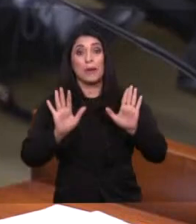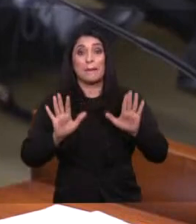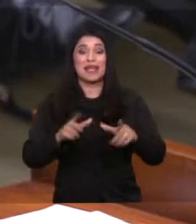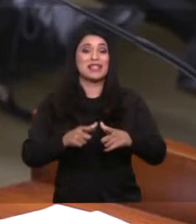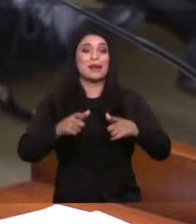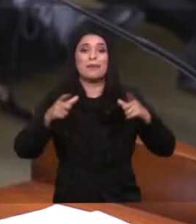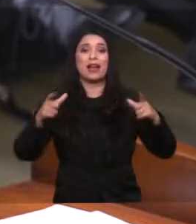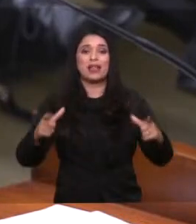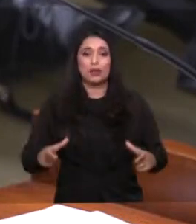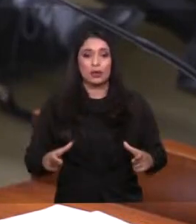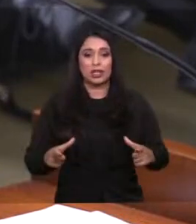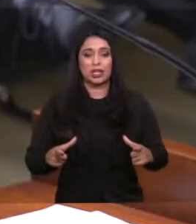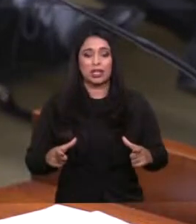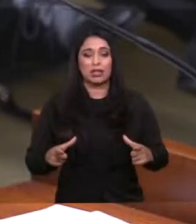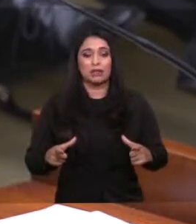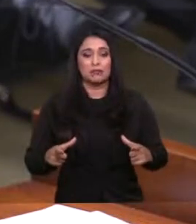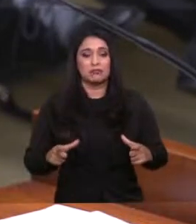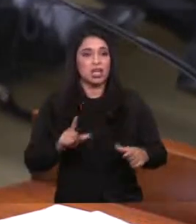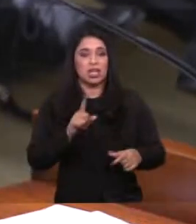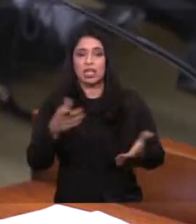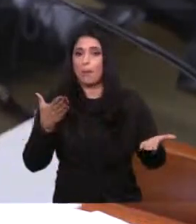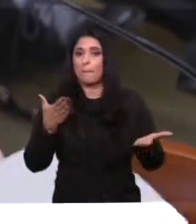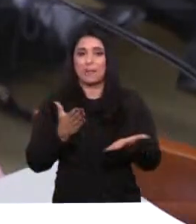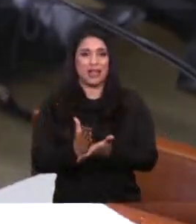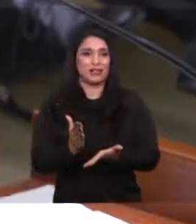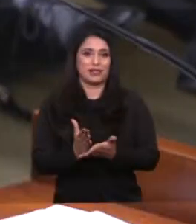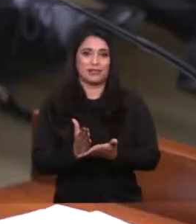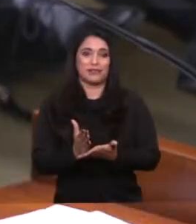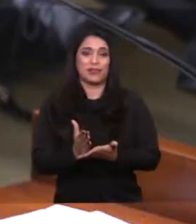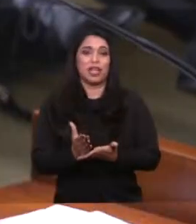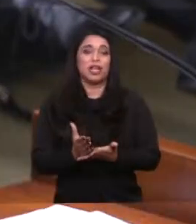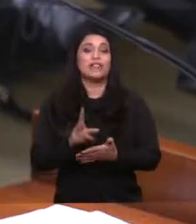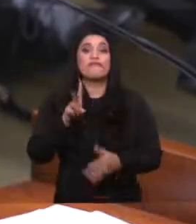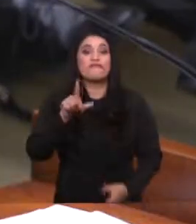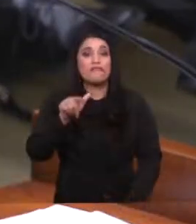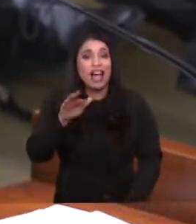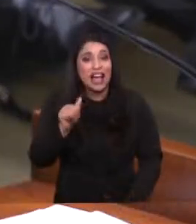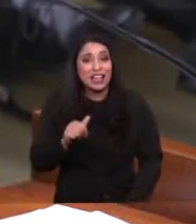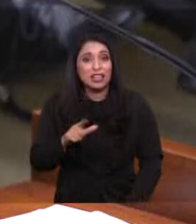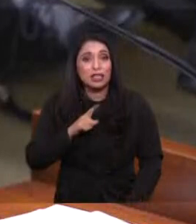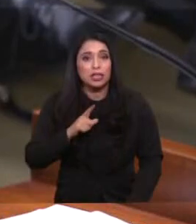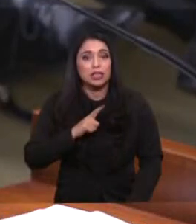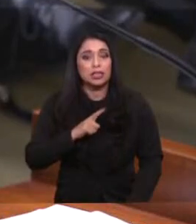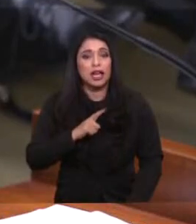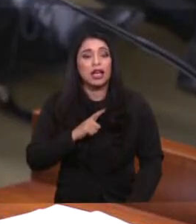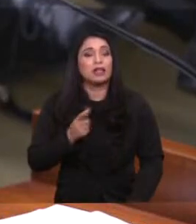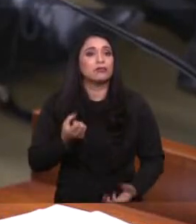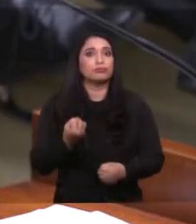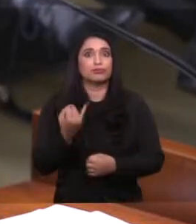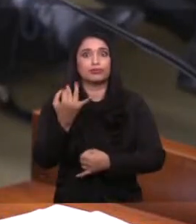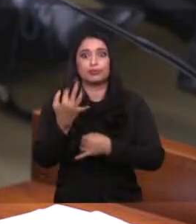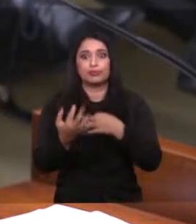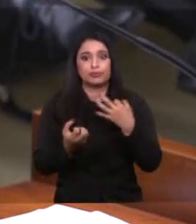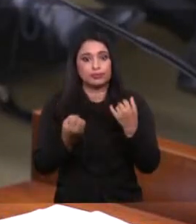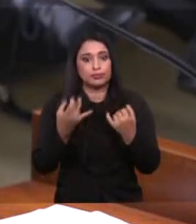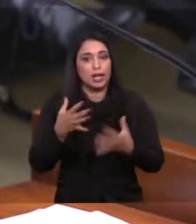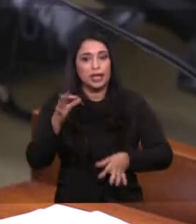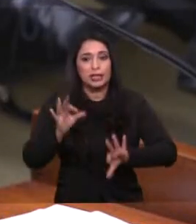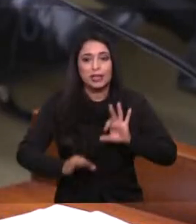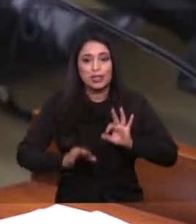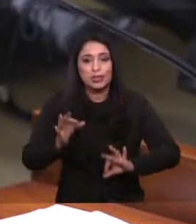maioria dos pretendentes simplesmente não passa. Estão sobrando vagas. Na Justiça Federal, o déficit